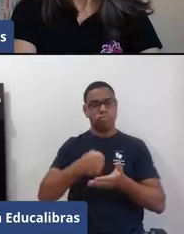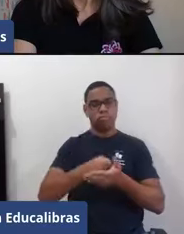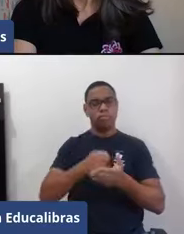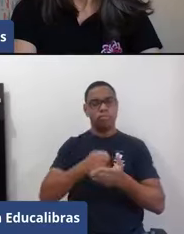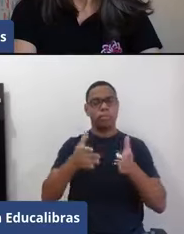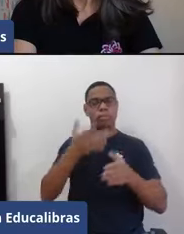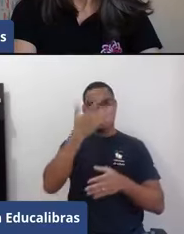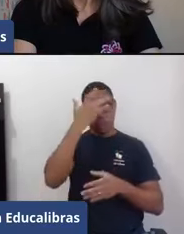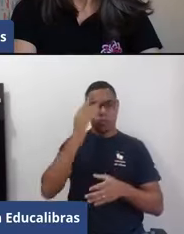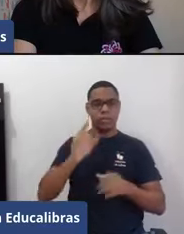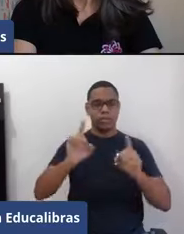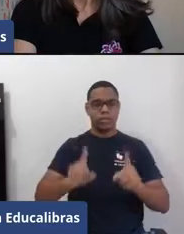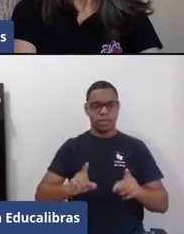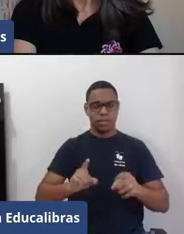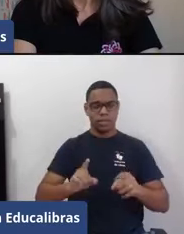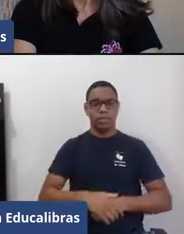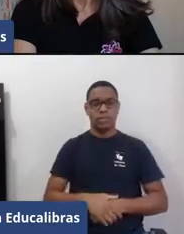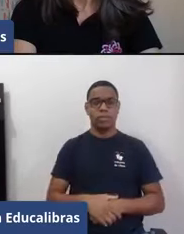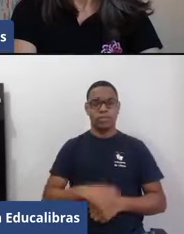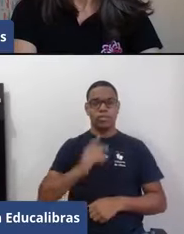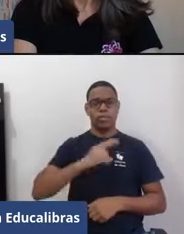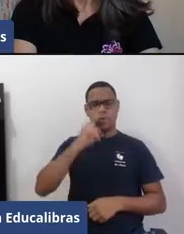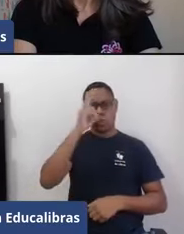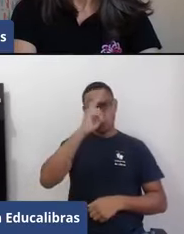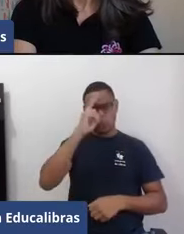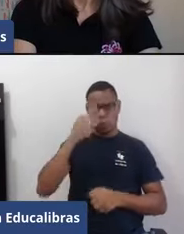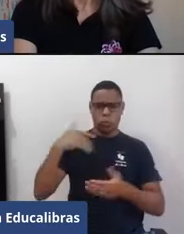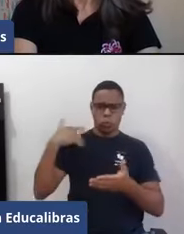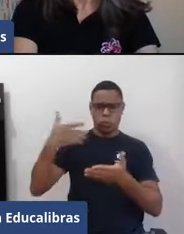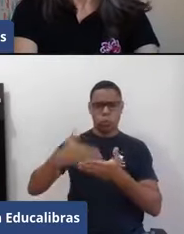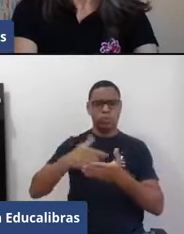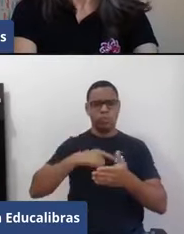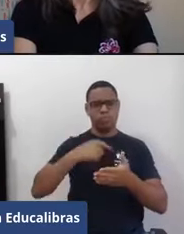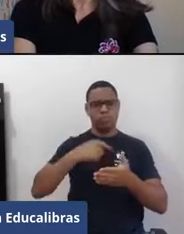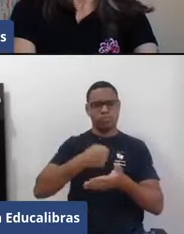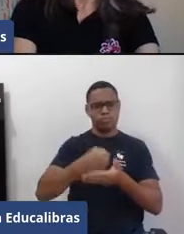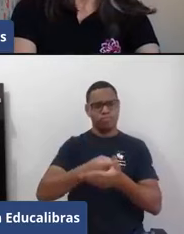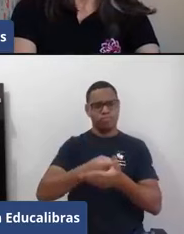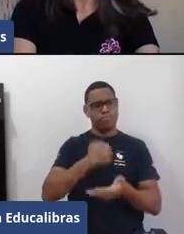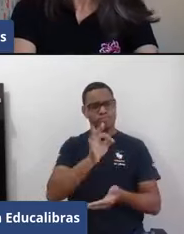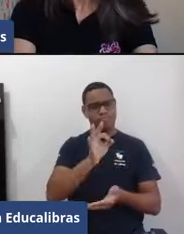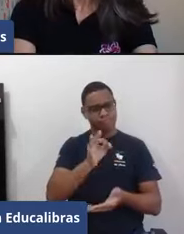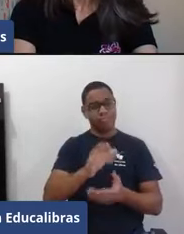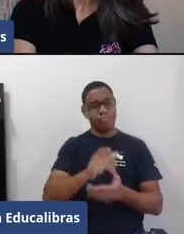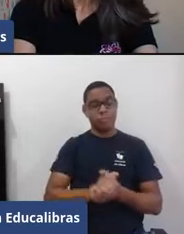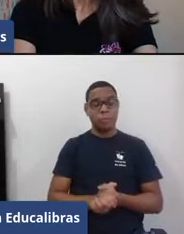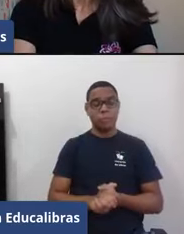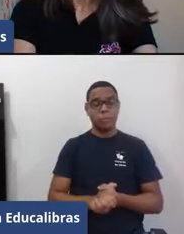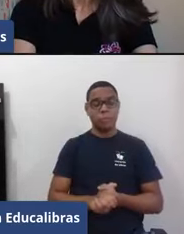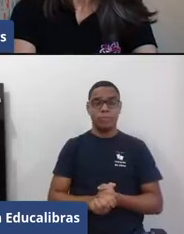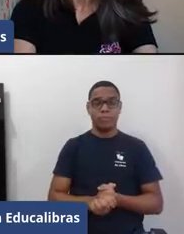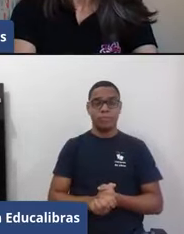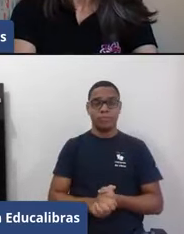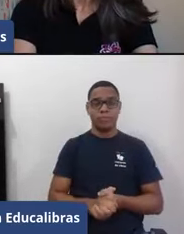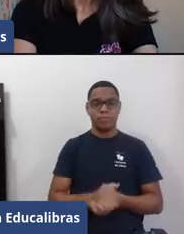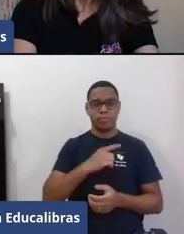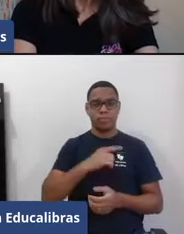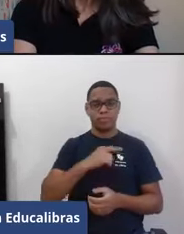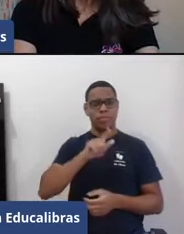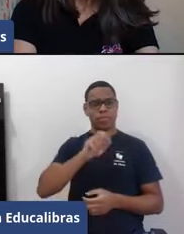deficiência. Tem história, muita história, né, Gersonita? Para contar. Está me ouvindo,